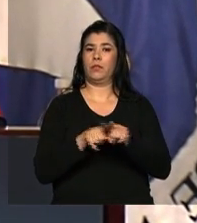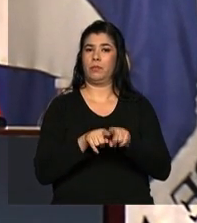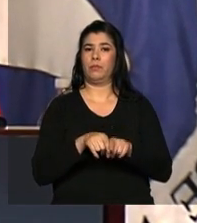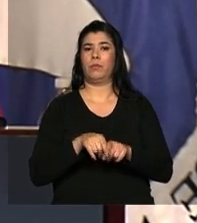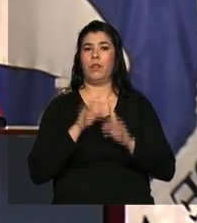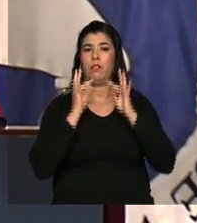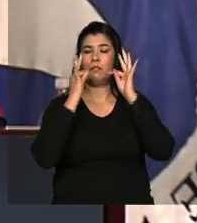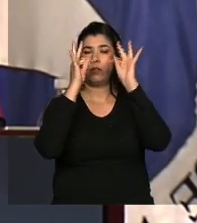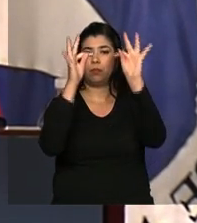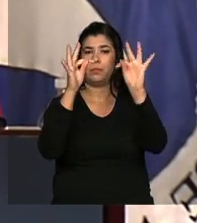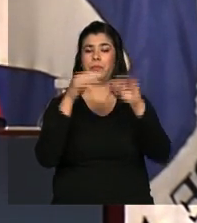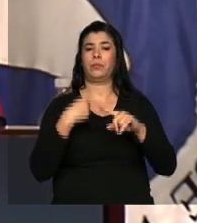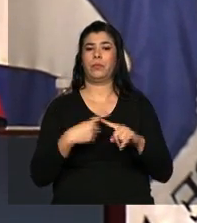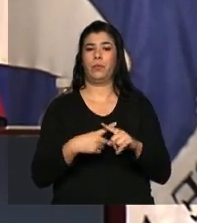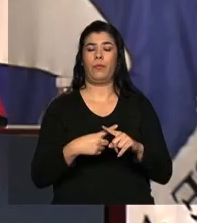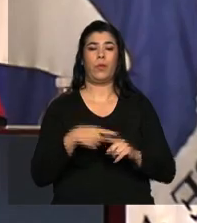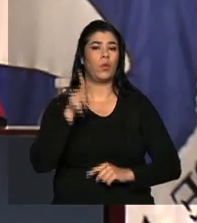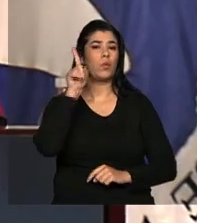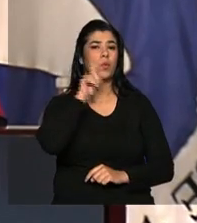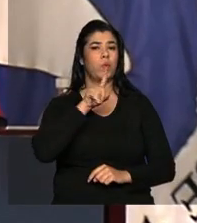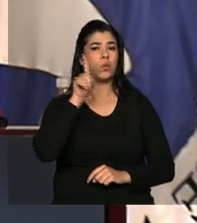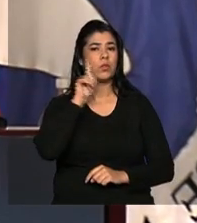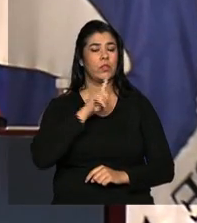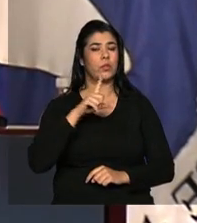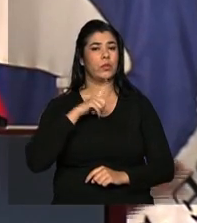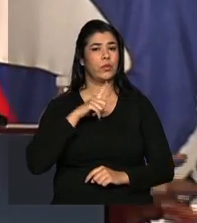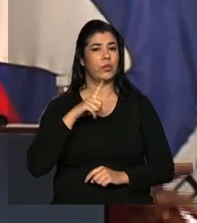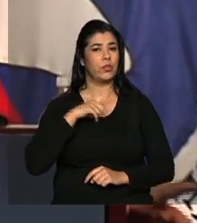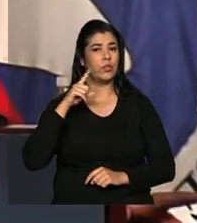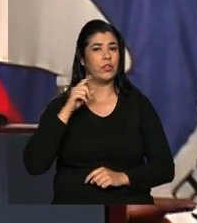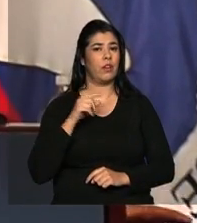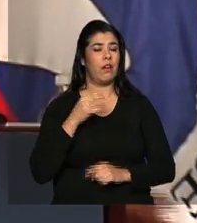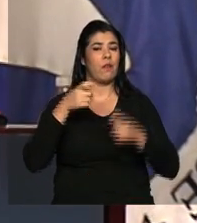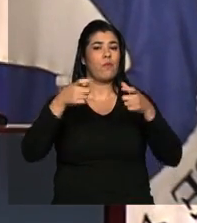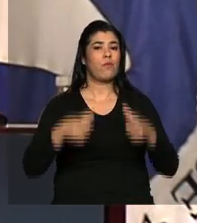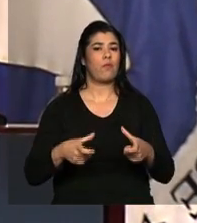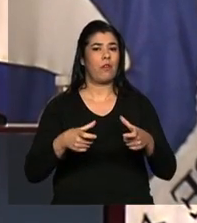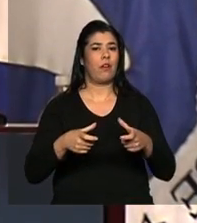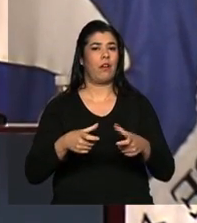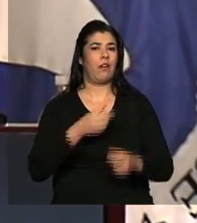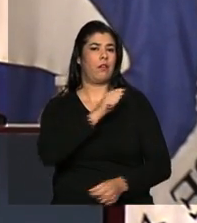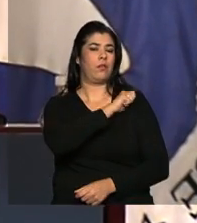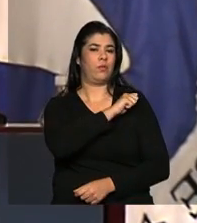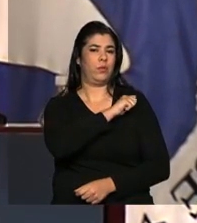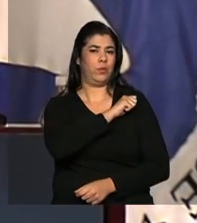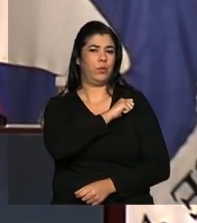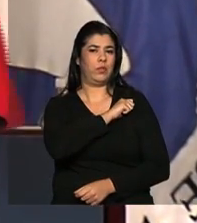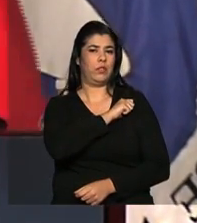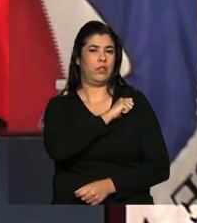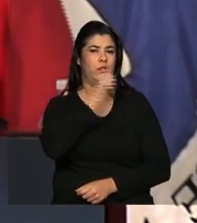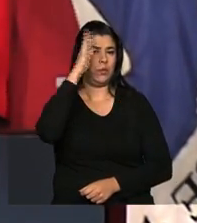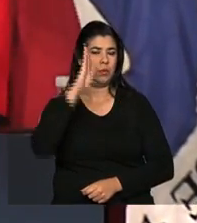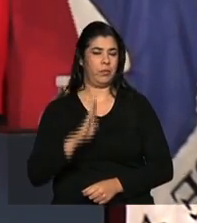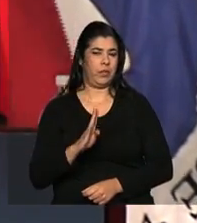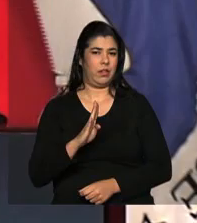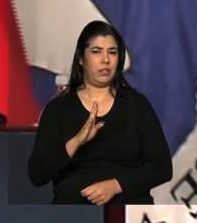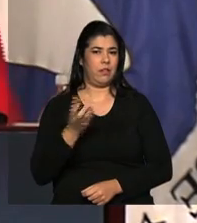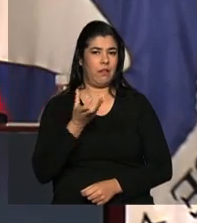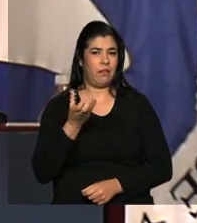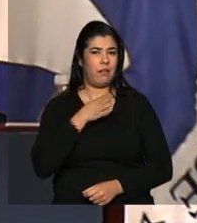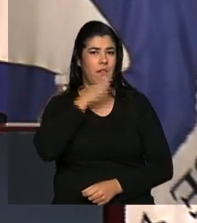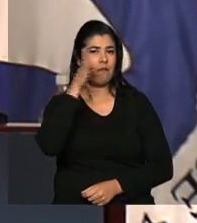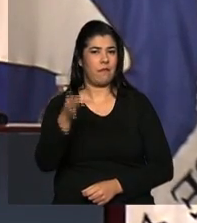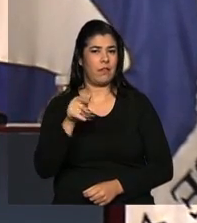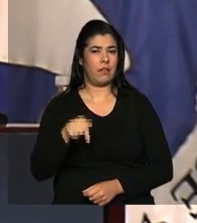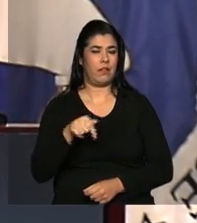Unidos já são o principal destino dos estudantes brasileiros do programa Ciência Sem Fronteiras.